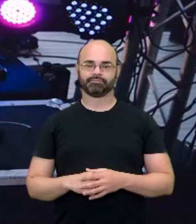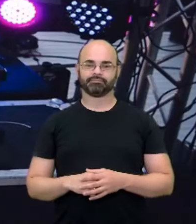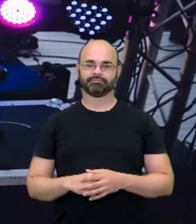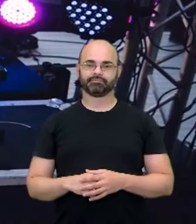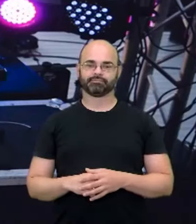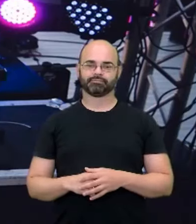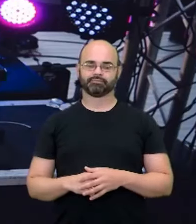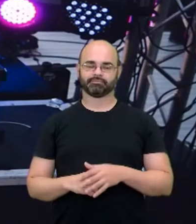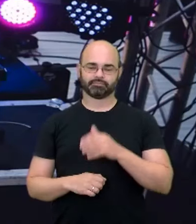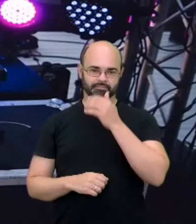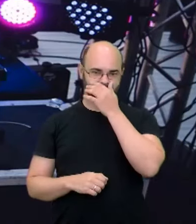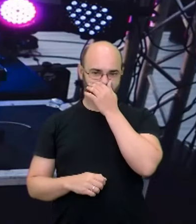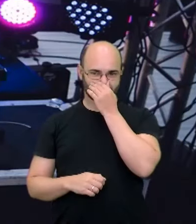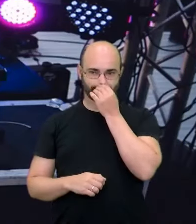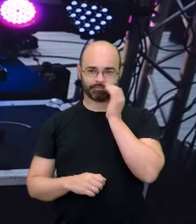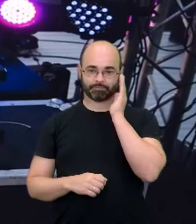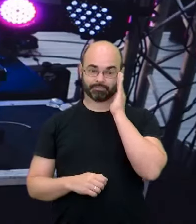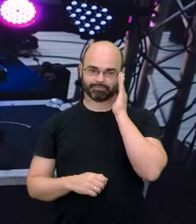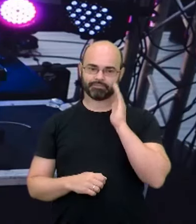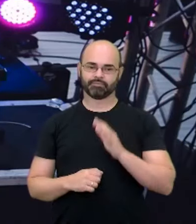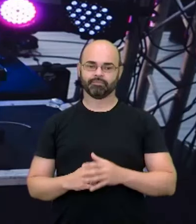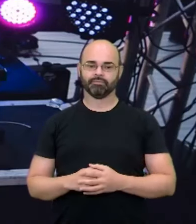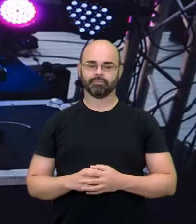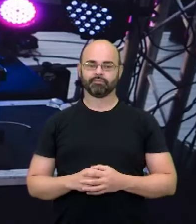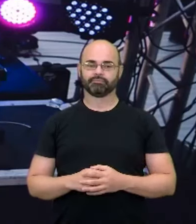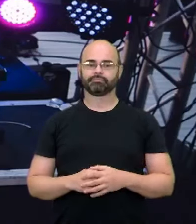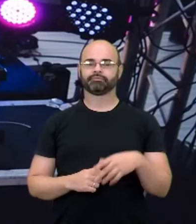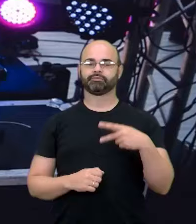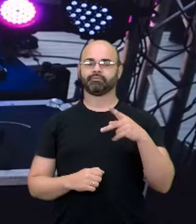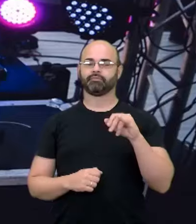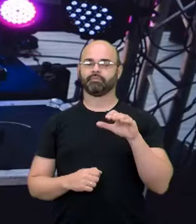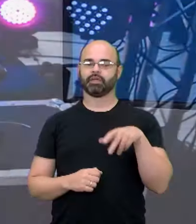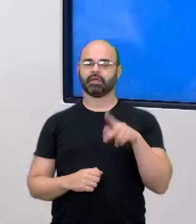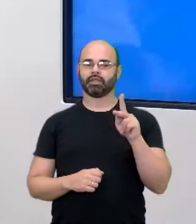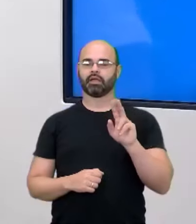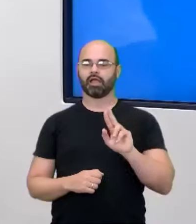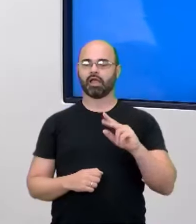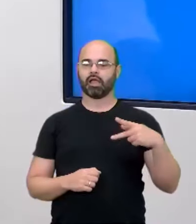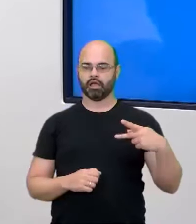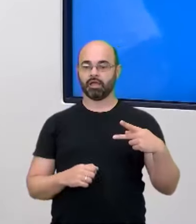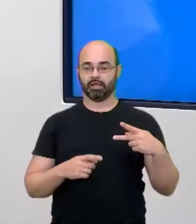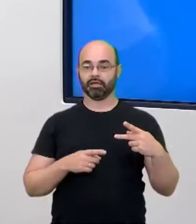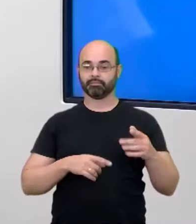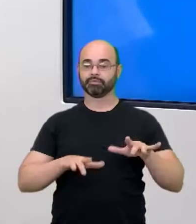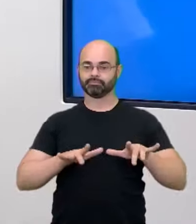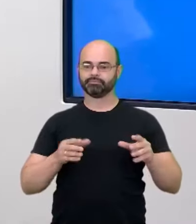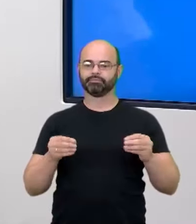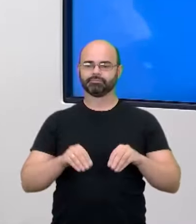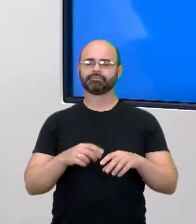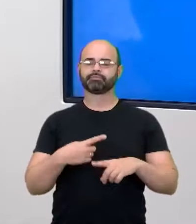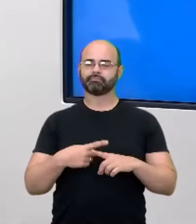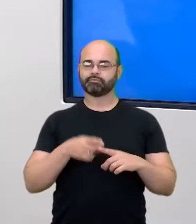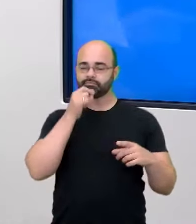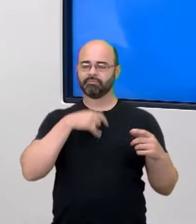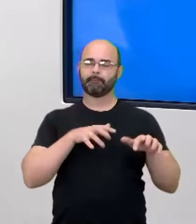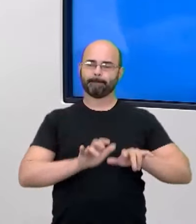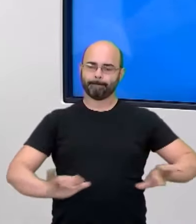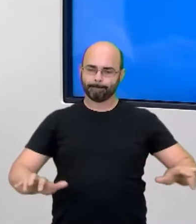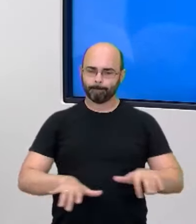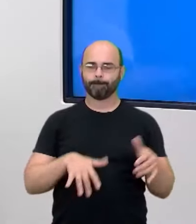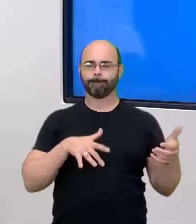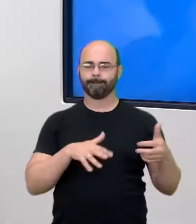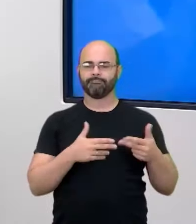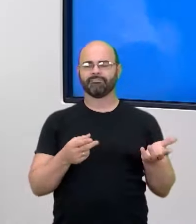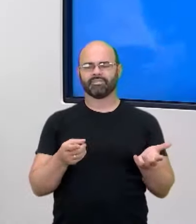muito interessante, porque se você for para pensar, o preço de instrumento musical é muito alto. Mas o preço